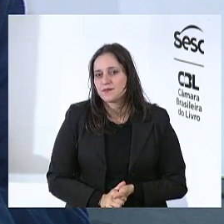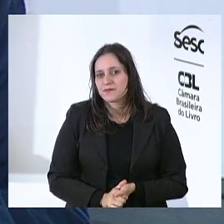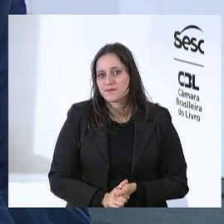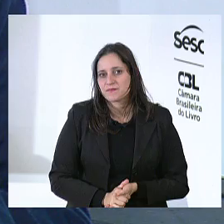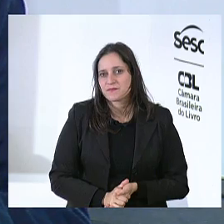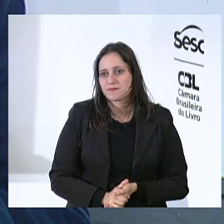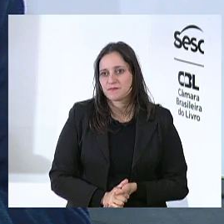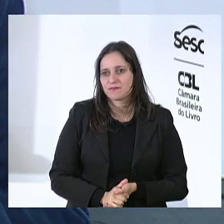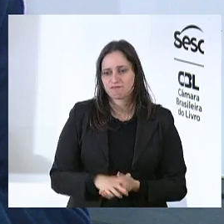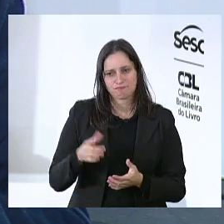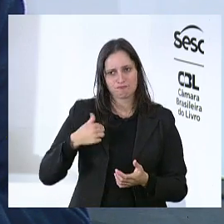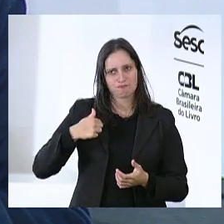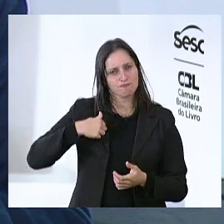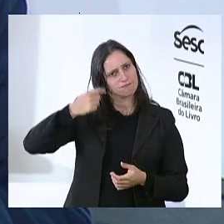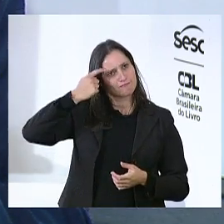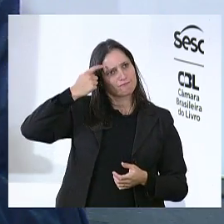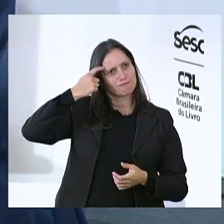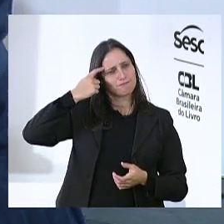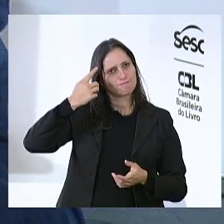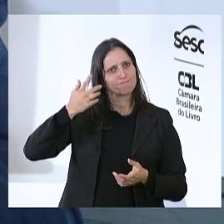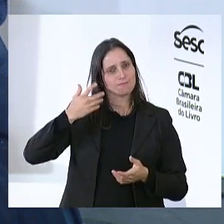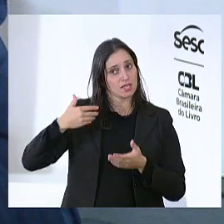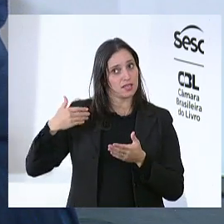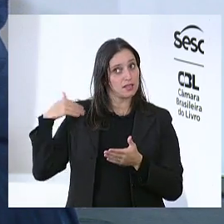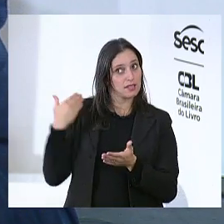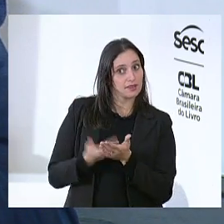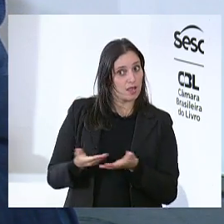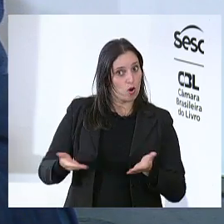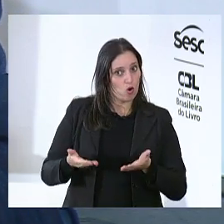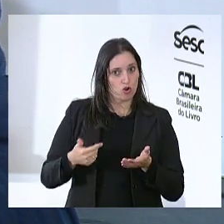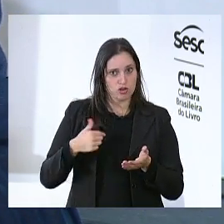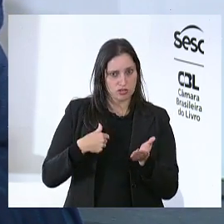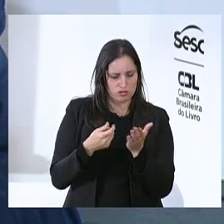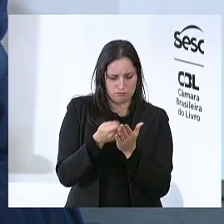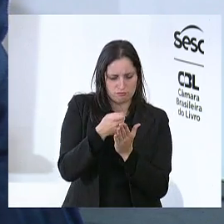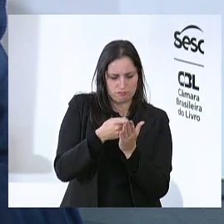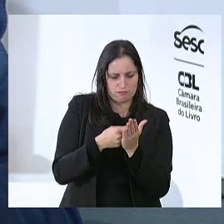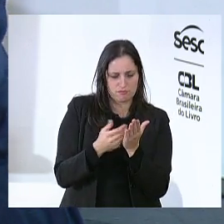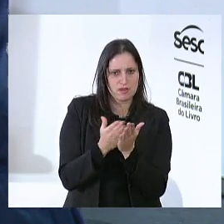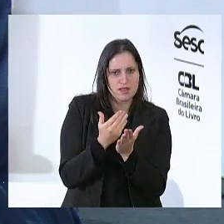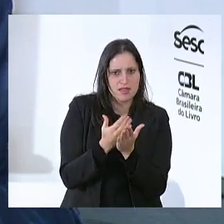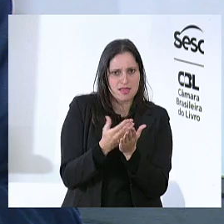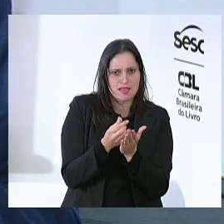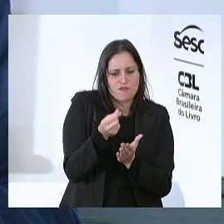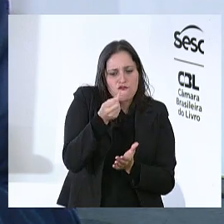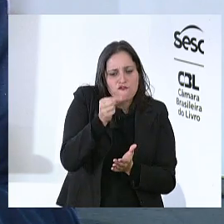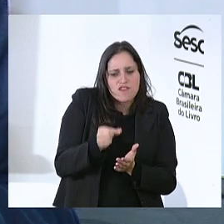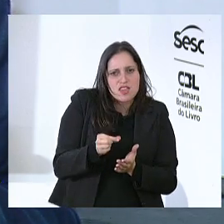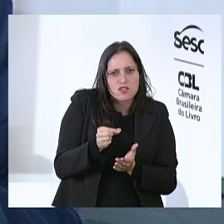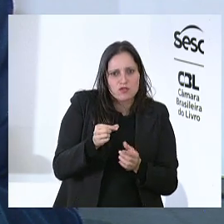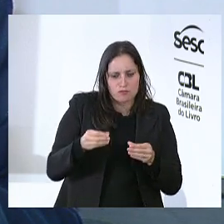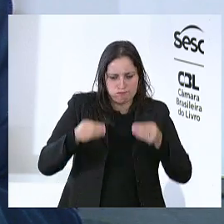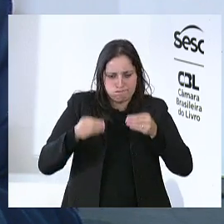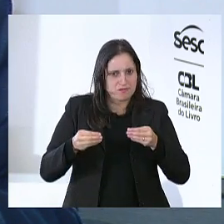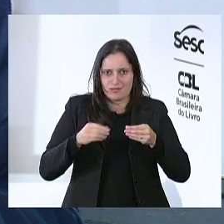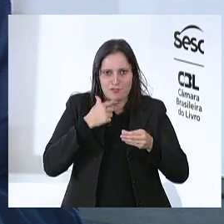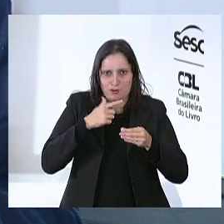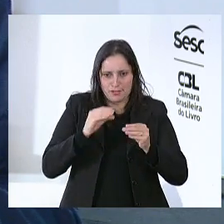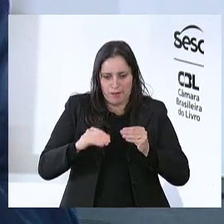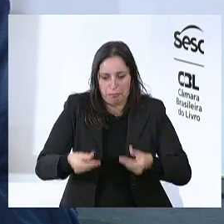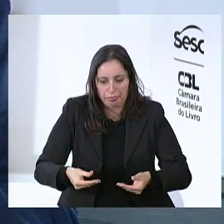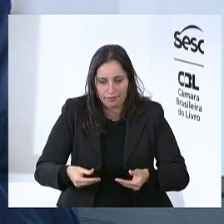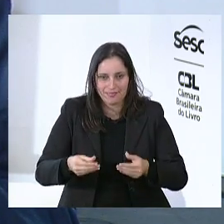não tinha pensado. Então, de lá para cá, eu escrevo livrinhos, gente. Isso aqui não fica de pé, mas nem a pau, entende? Nem equilibrista.